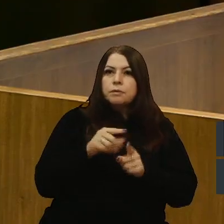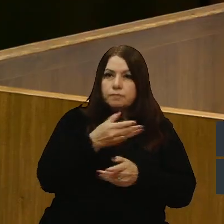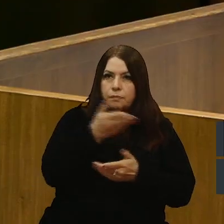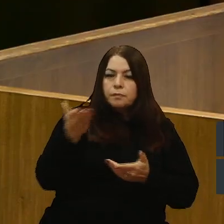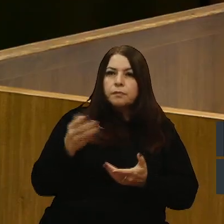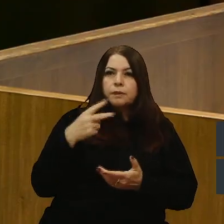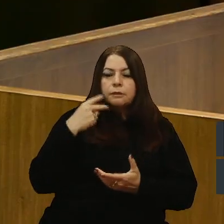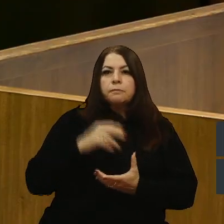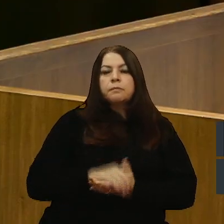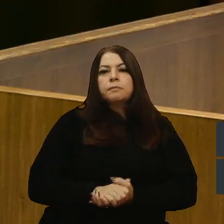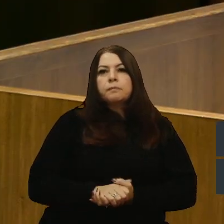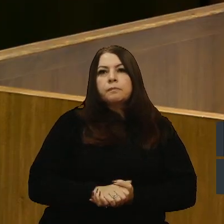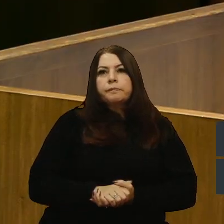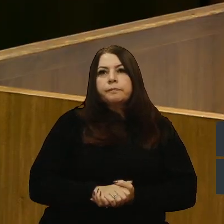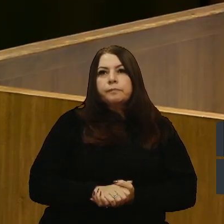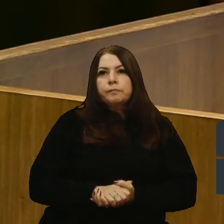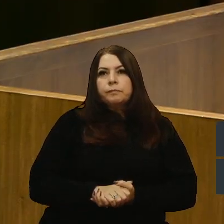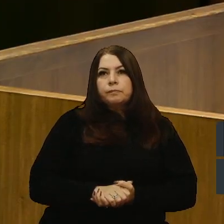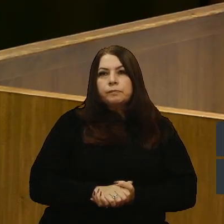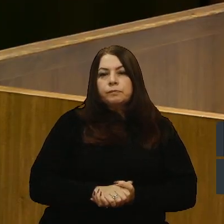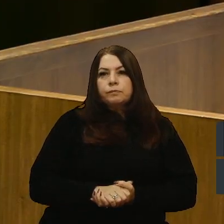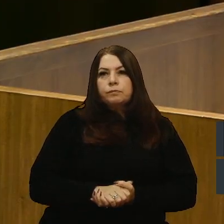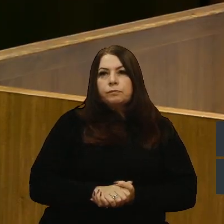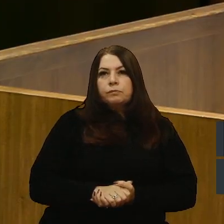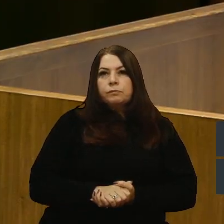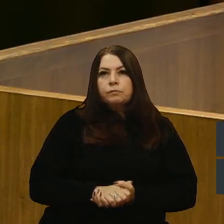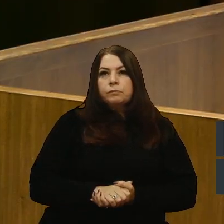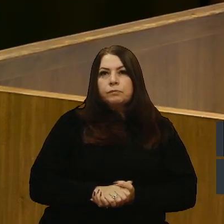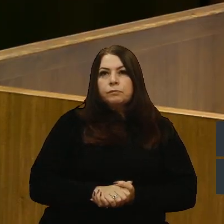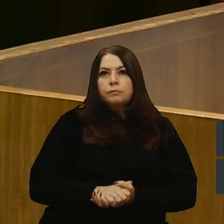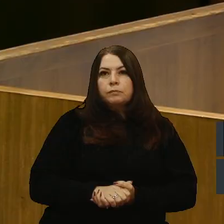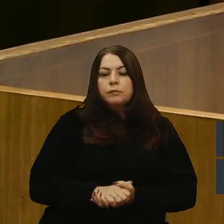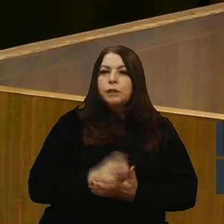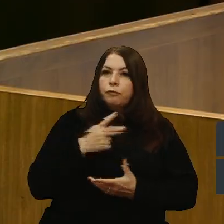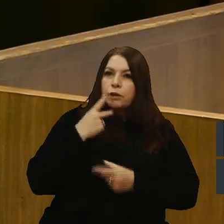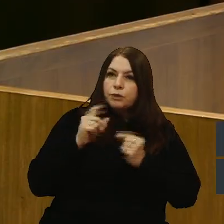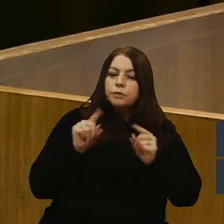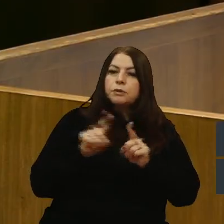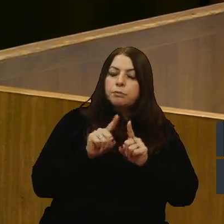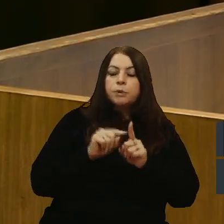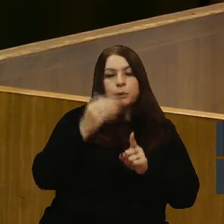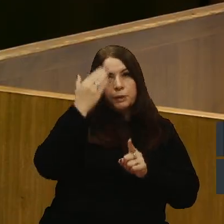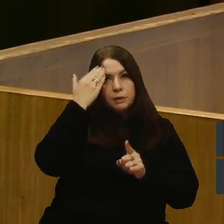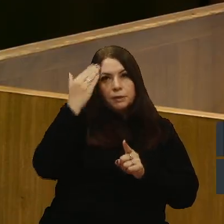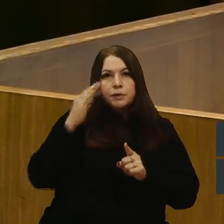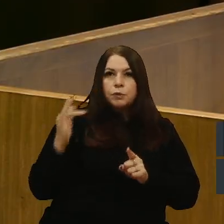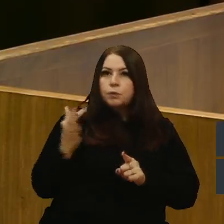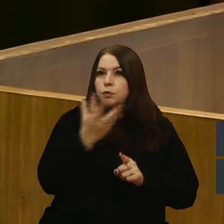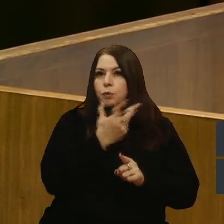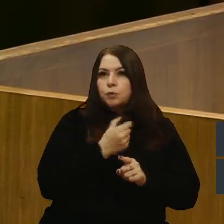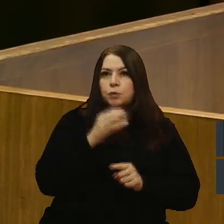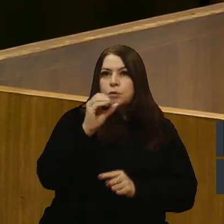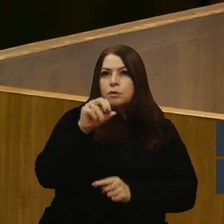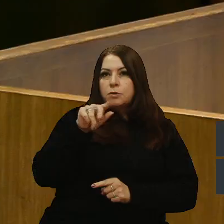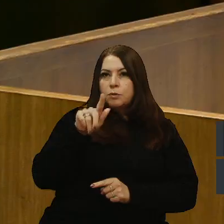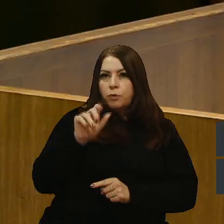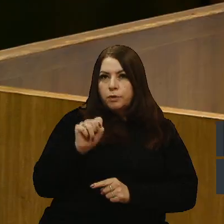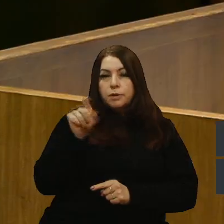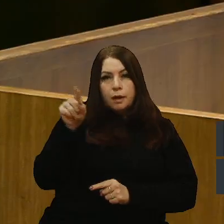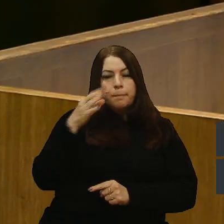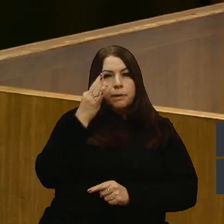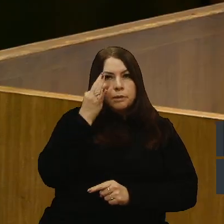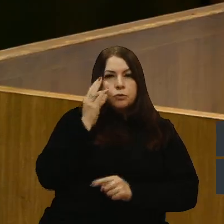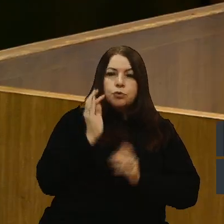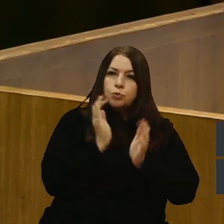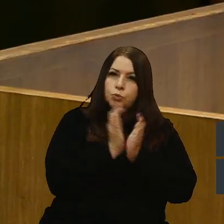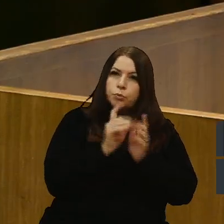passo, vereadora. Que os ativistas têm. Falando nisso, também quero agradecer todas as ONGs presentes. Tinha um